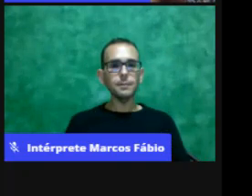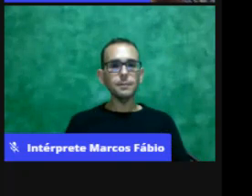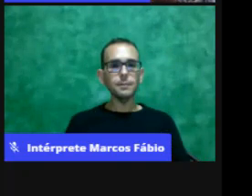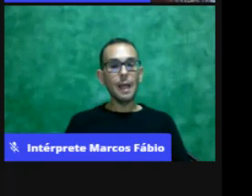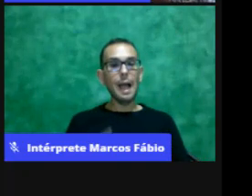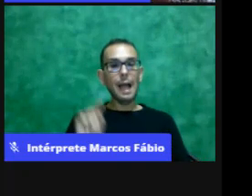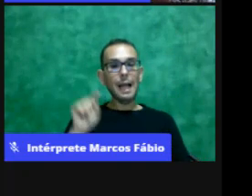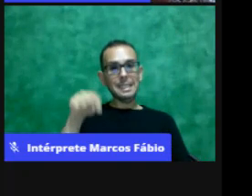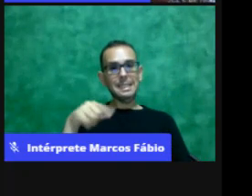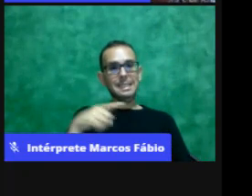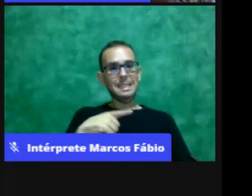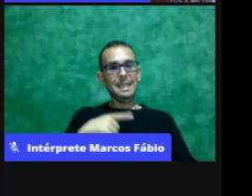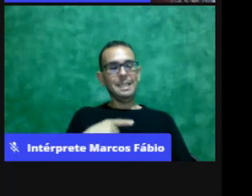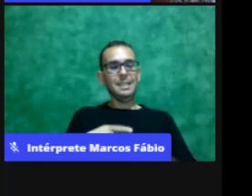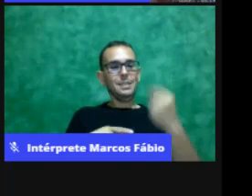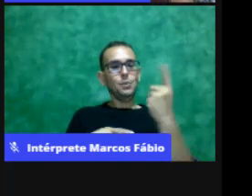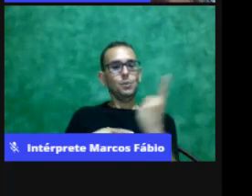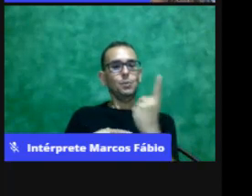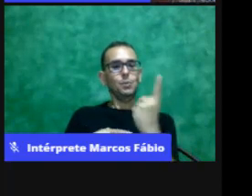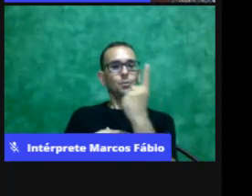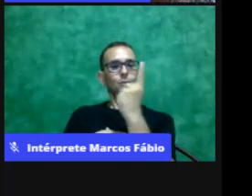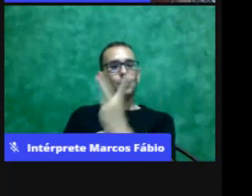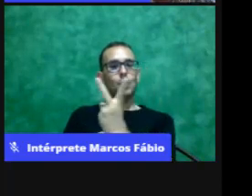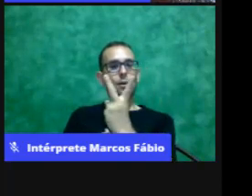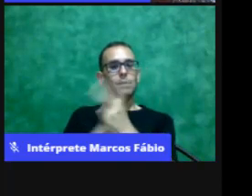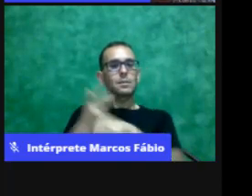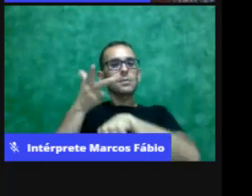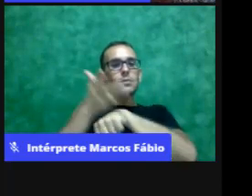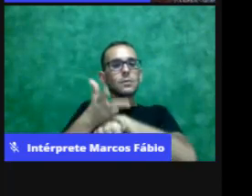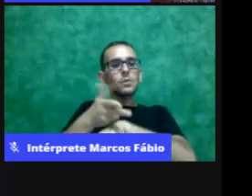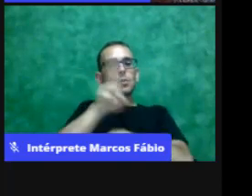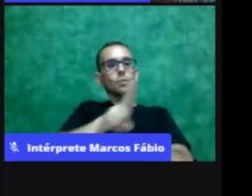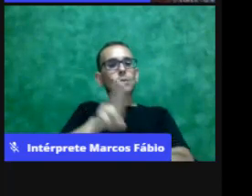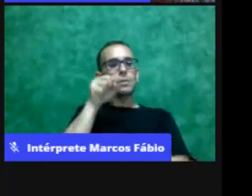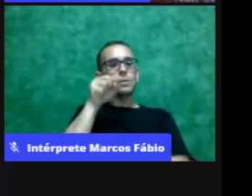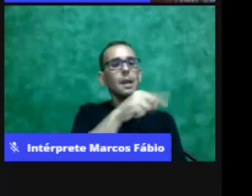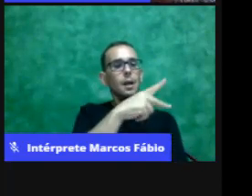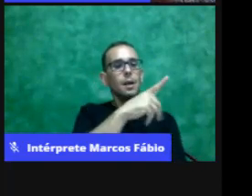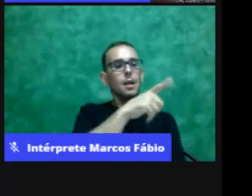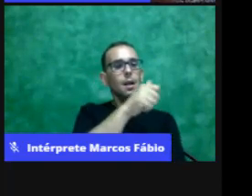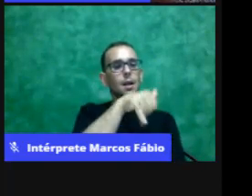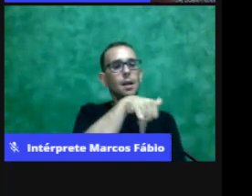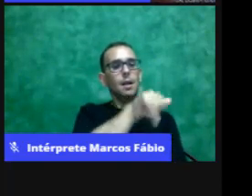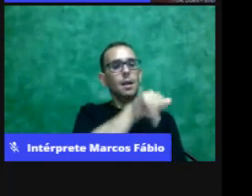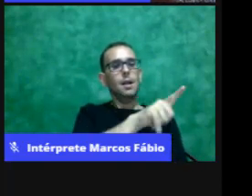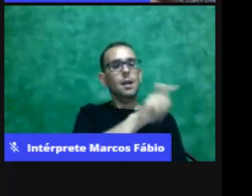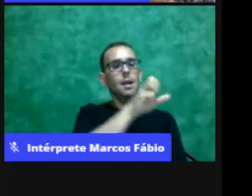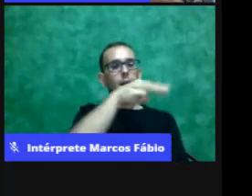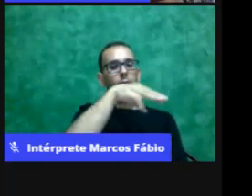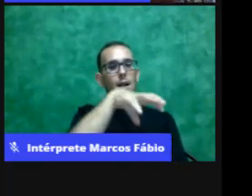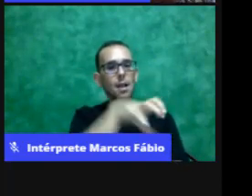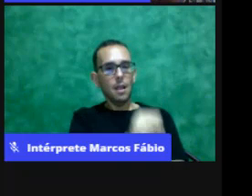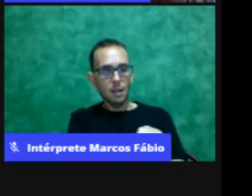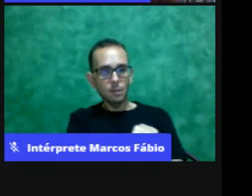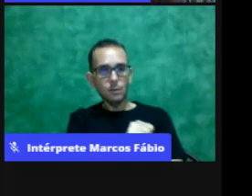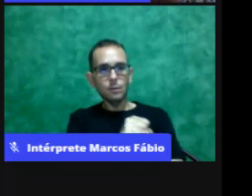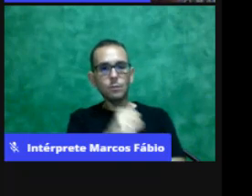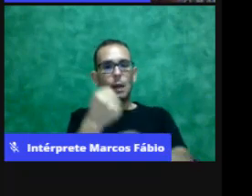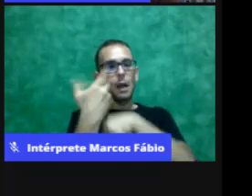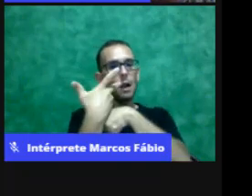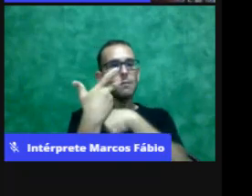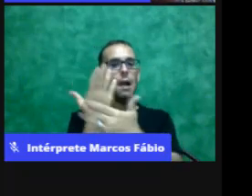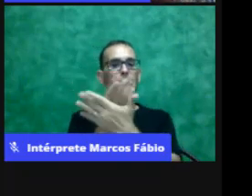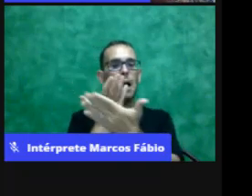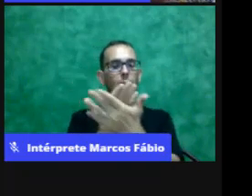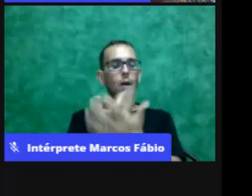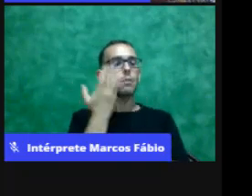Aí, aqui eu deixei 2 tutoriais, né? Como usar o Play Games para gravar aulas. E essas aulas, eles gravam tanto para a